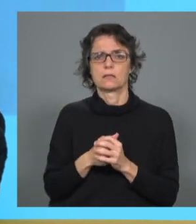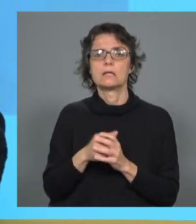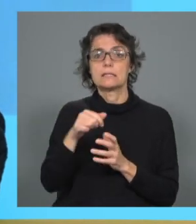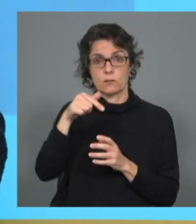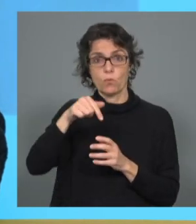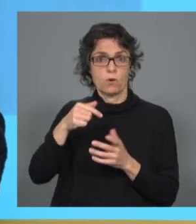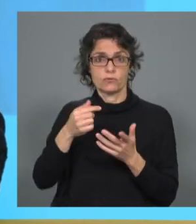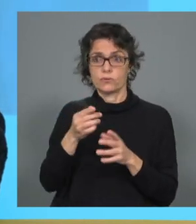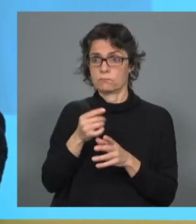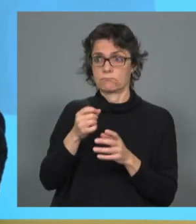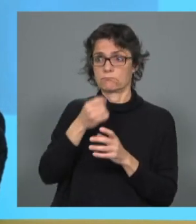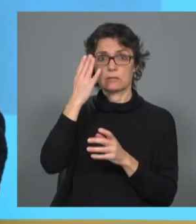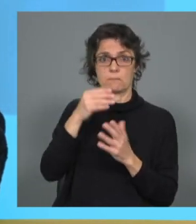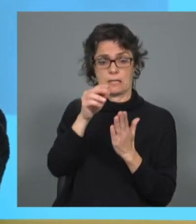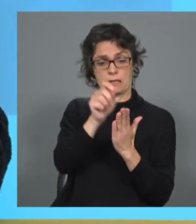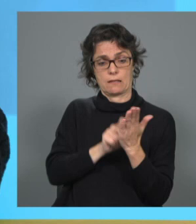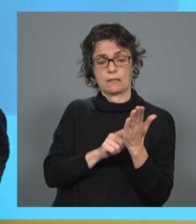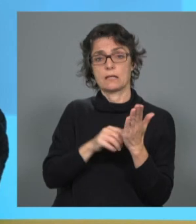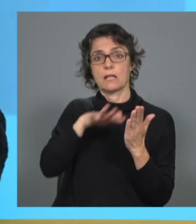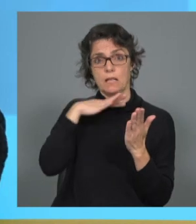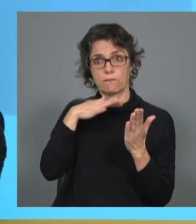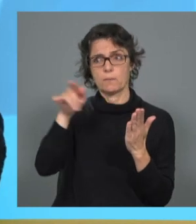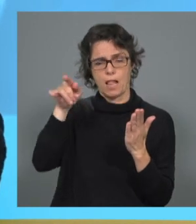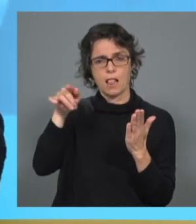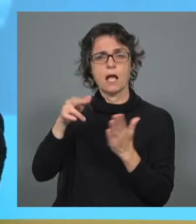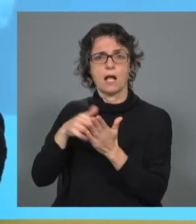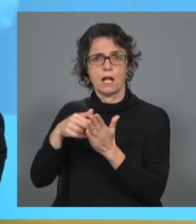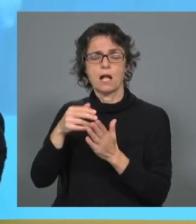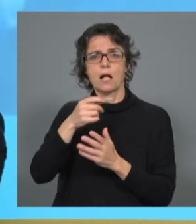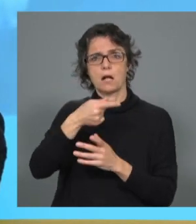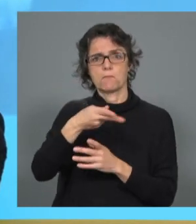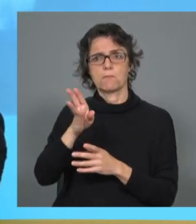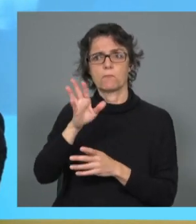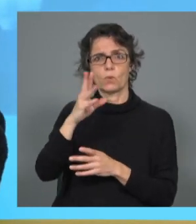lista das famílias e já temos 50 pessoas